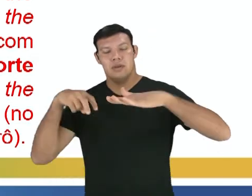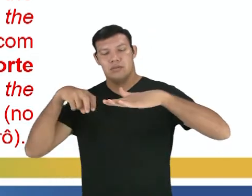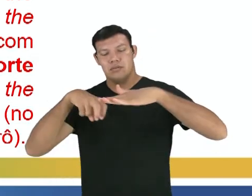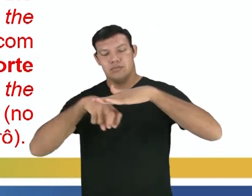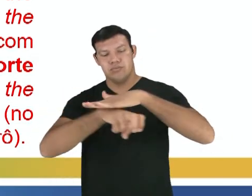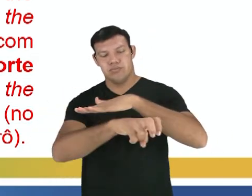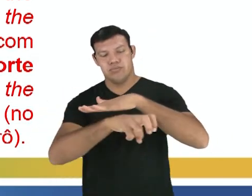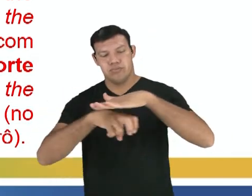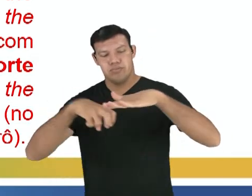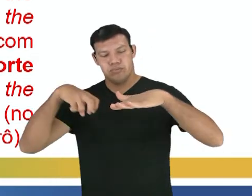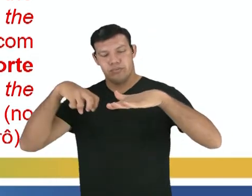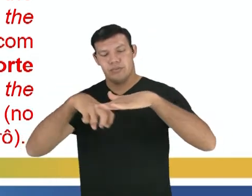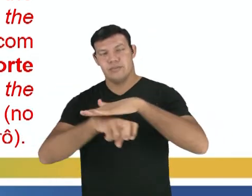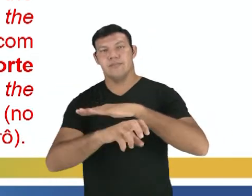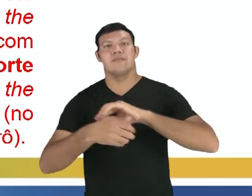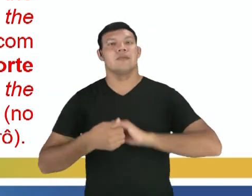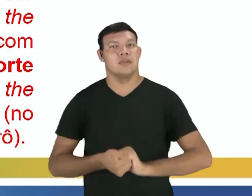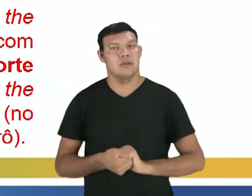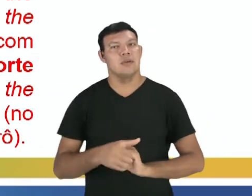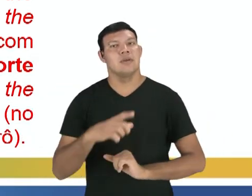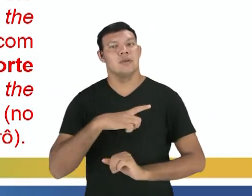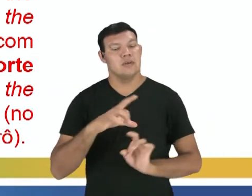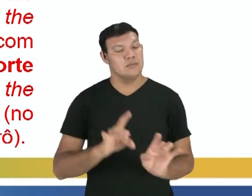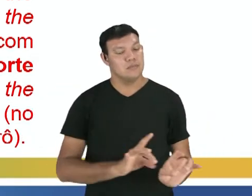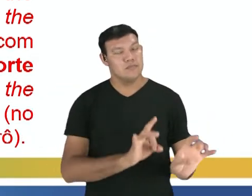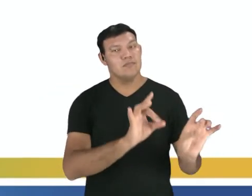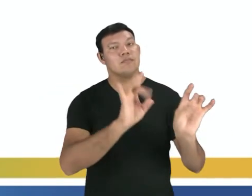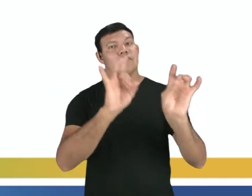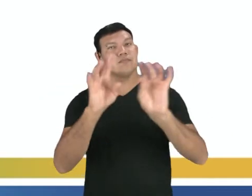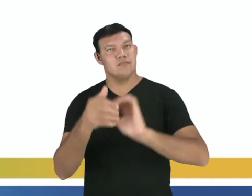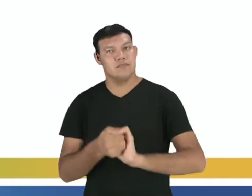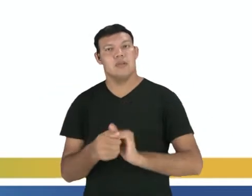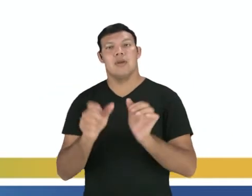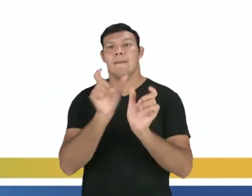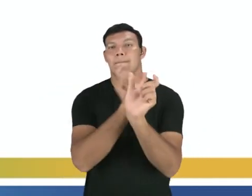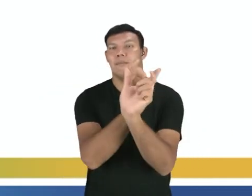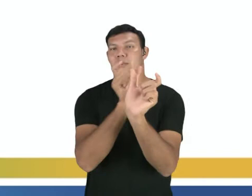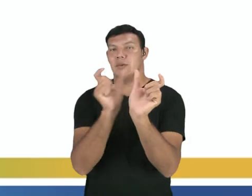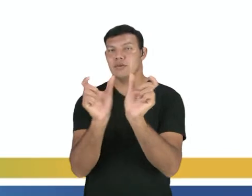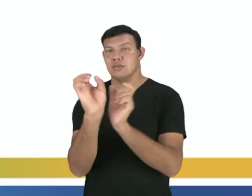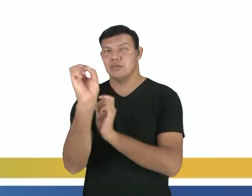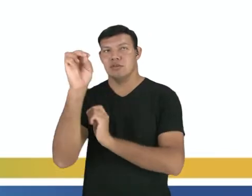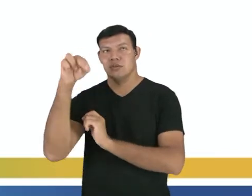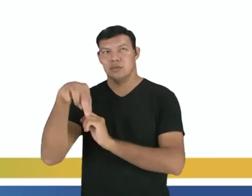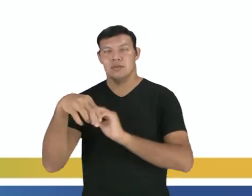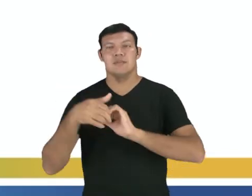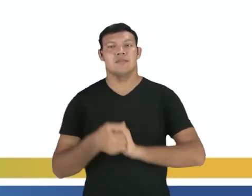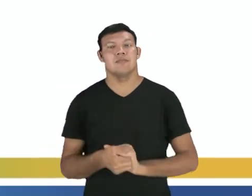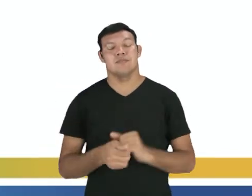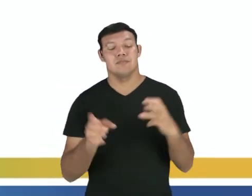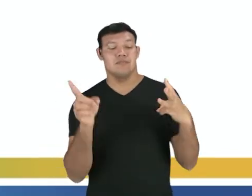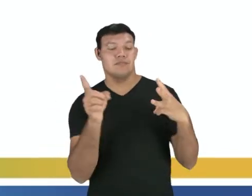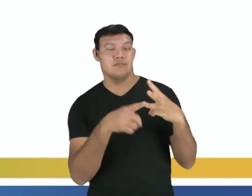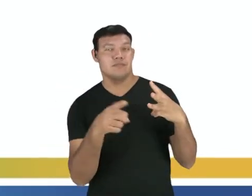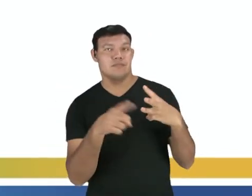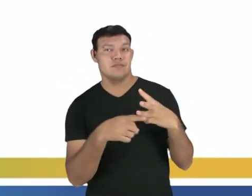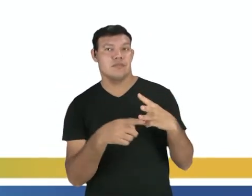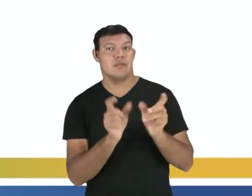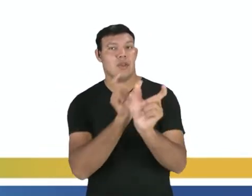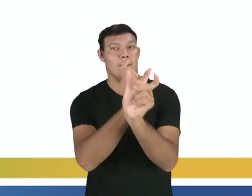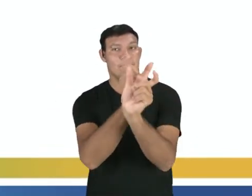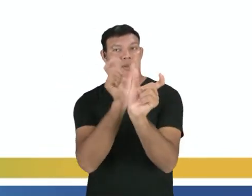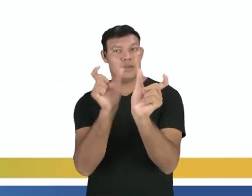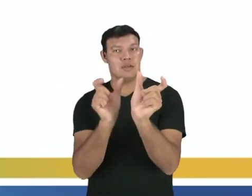tá então também tem essas especificidades do ar e vamos para o é